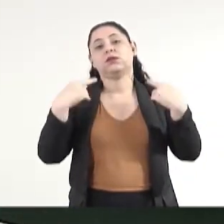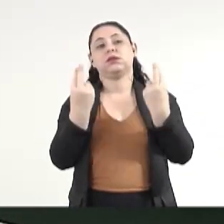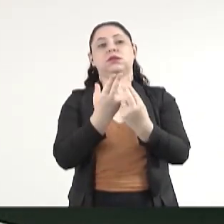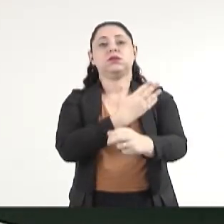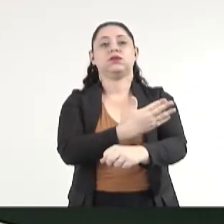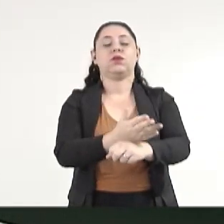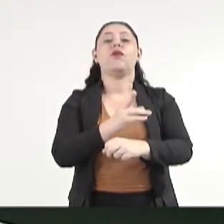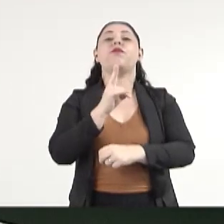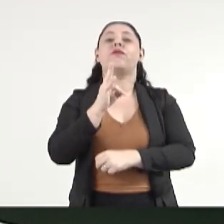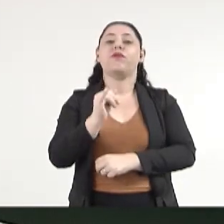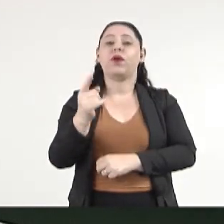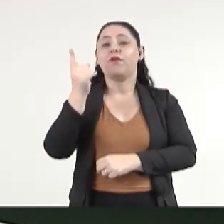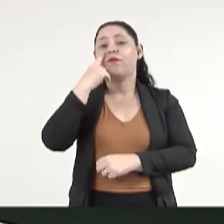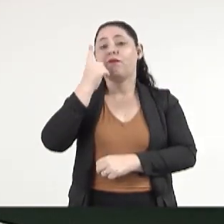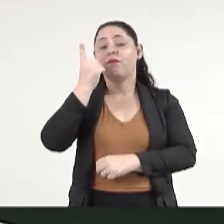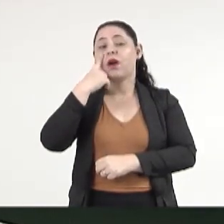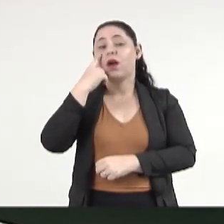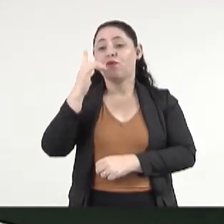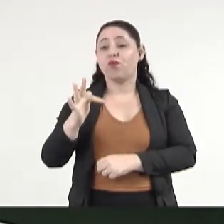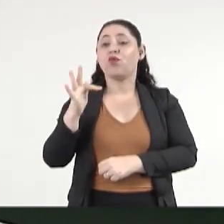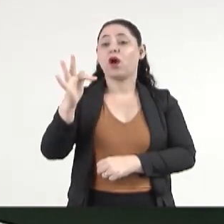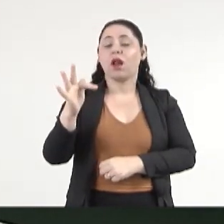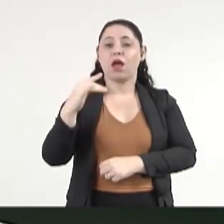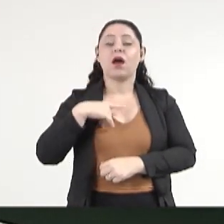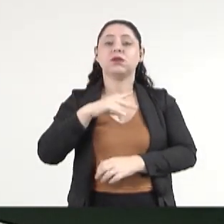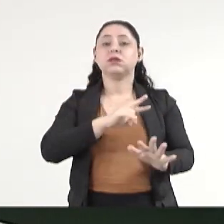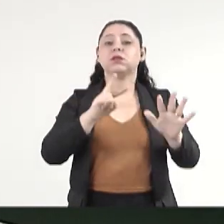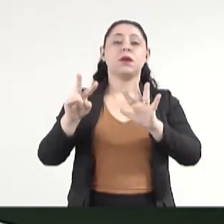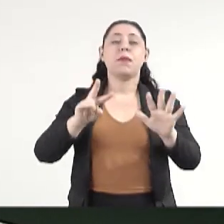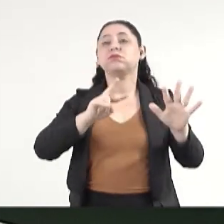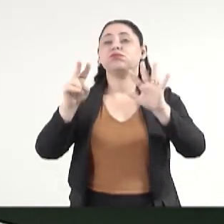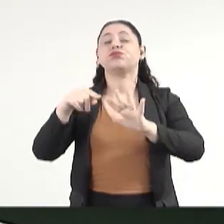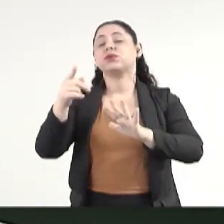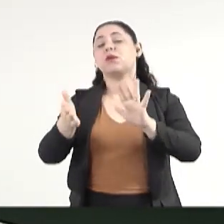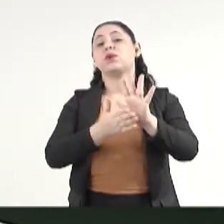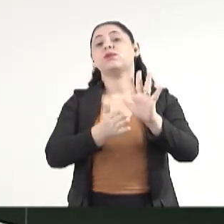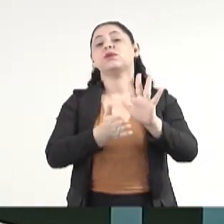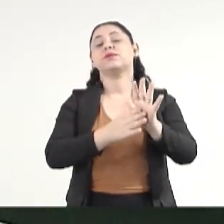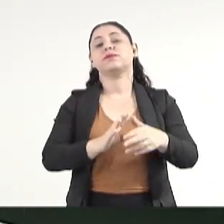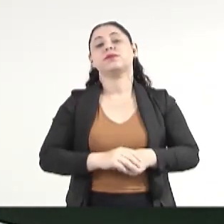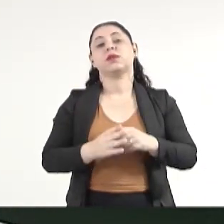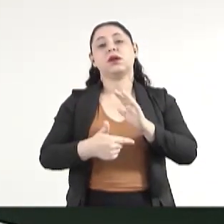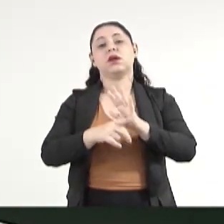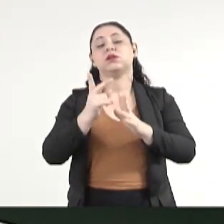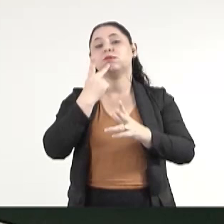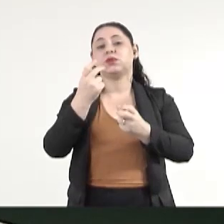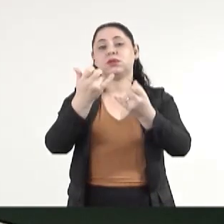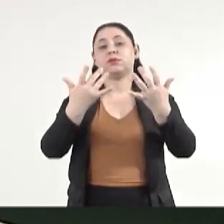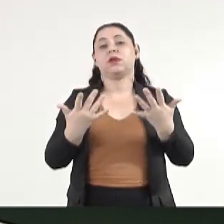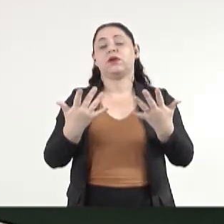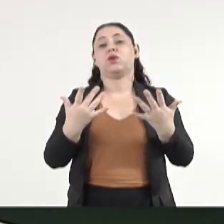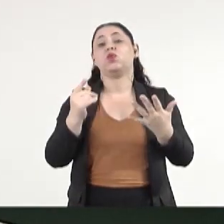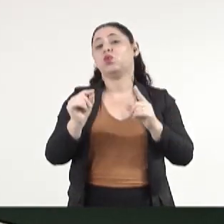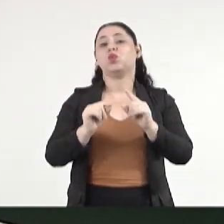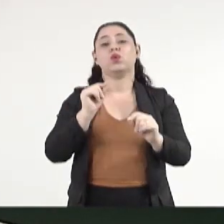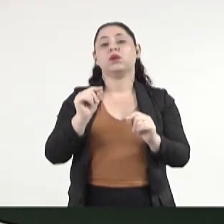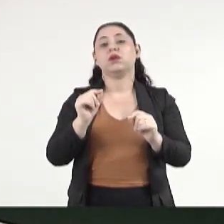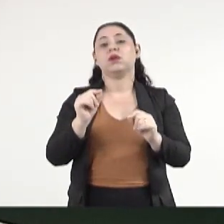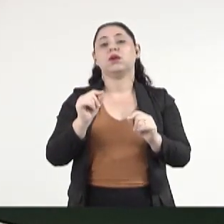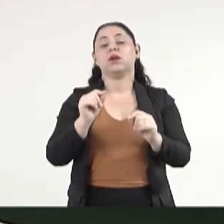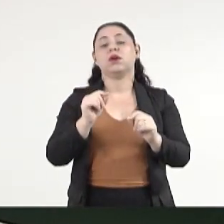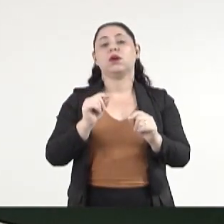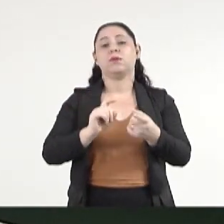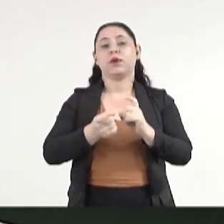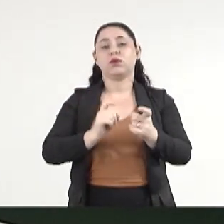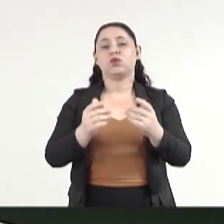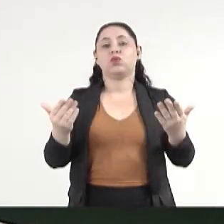sessões pela TV Alemes, vai ver isso se materializando também por meio dessas proposições. Deputada, antes da gente encerrar, queria que a senhora comentasse rapidamente, no